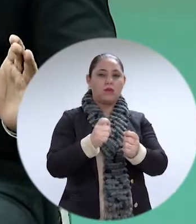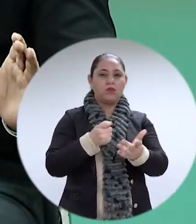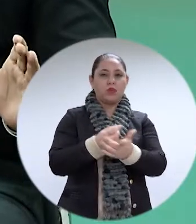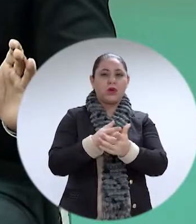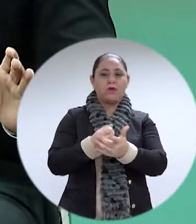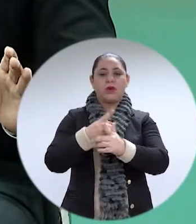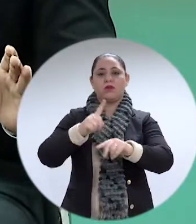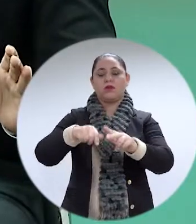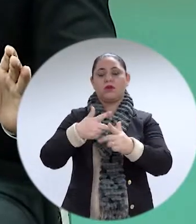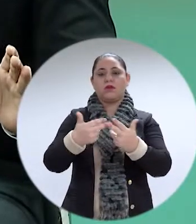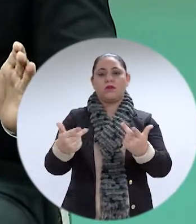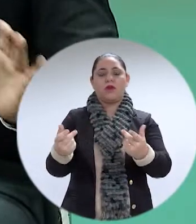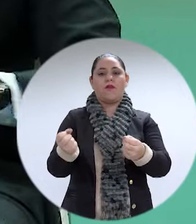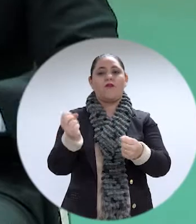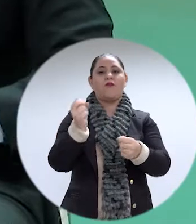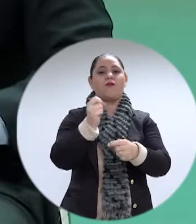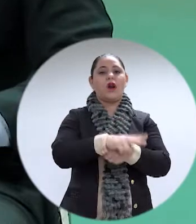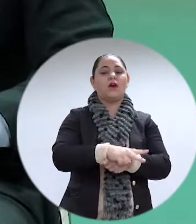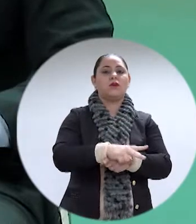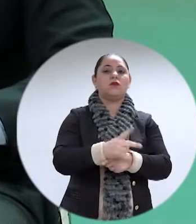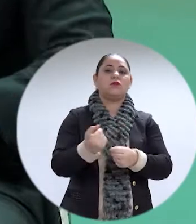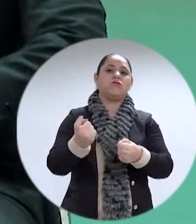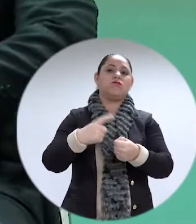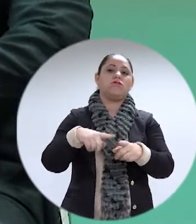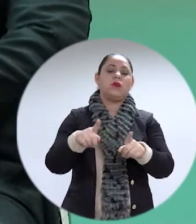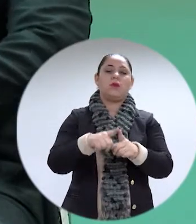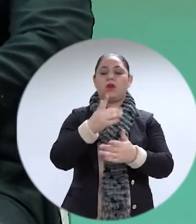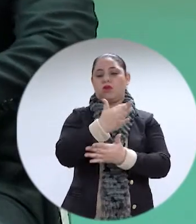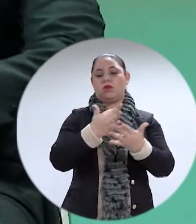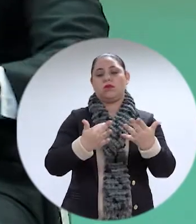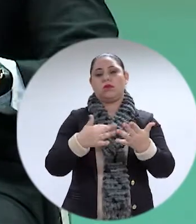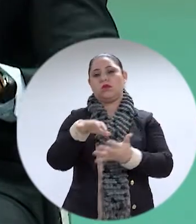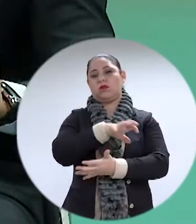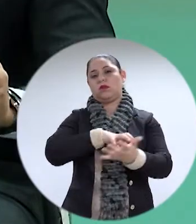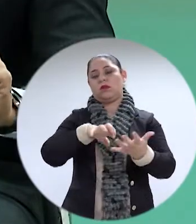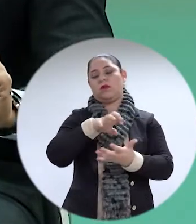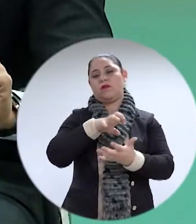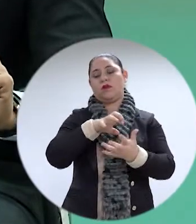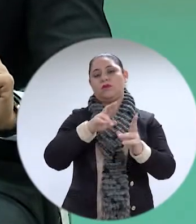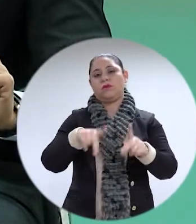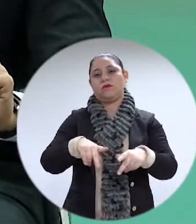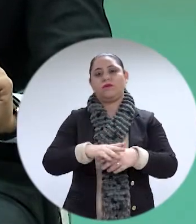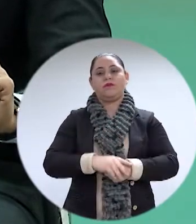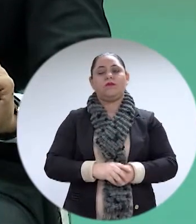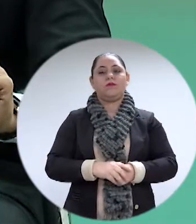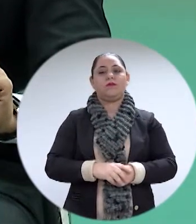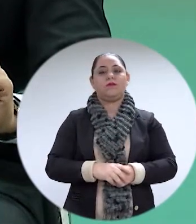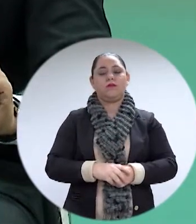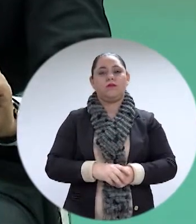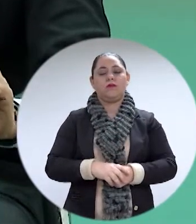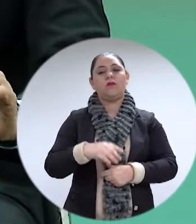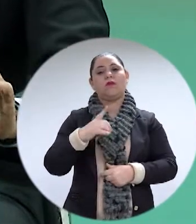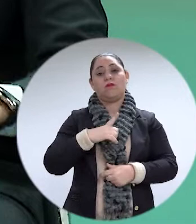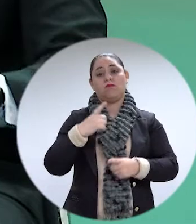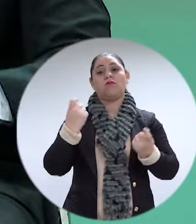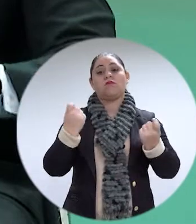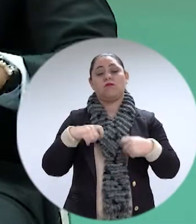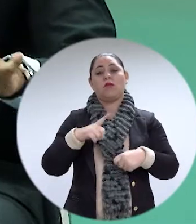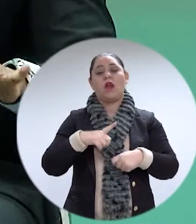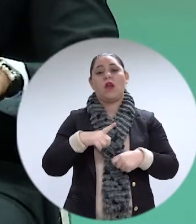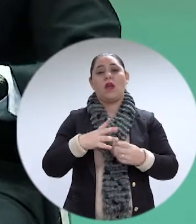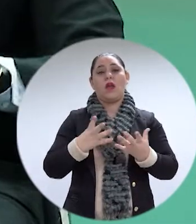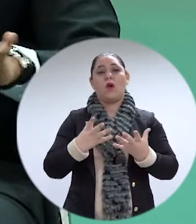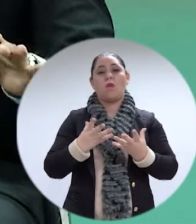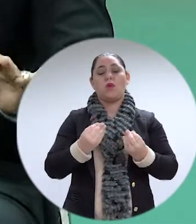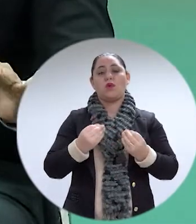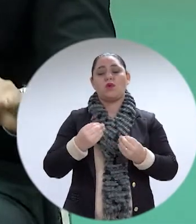de gastos e contratação do que a questão do texto da reforma. Eu tenho que